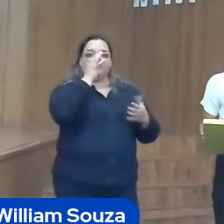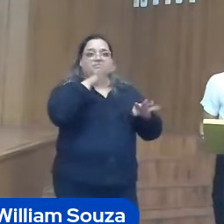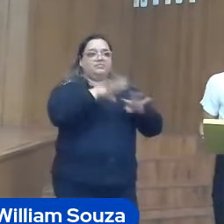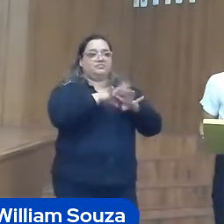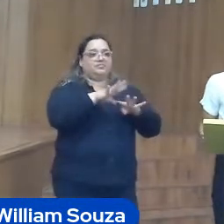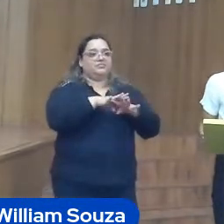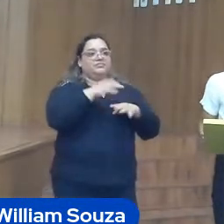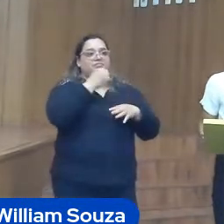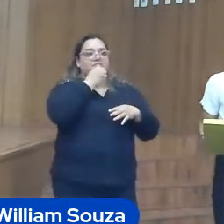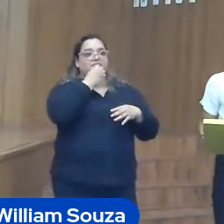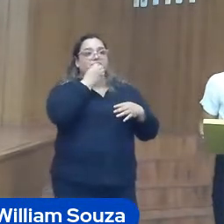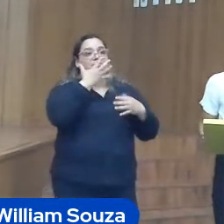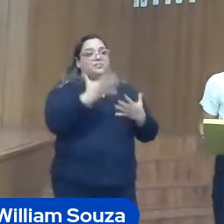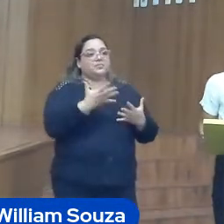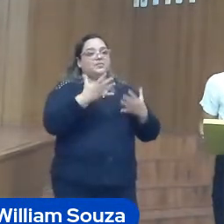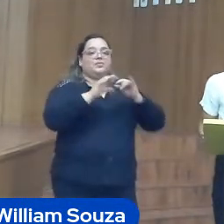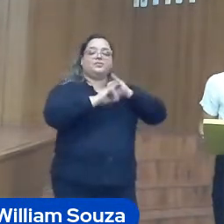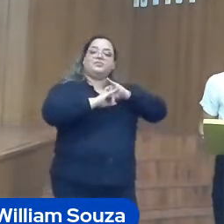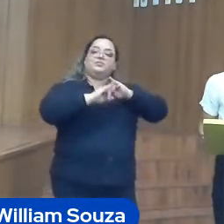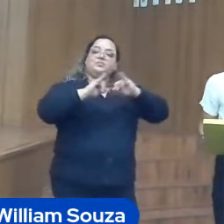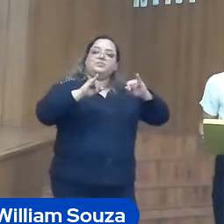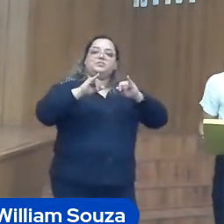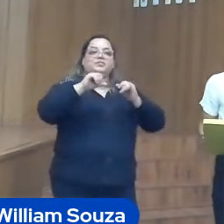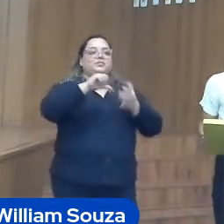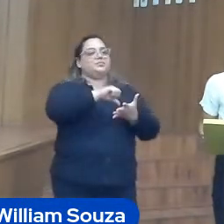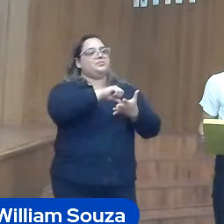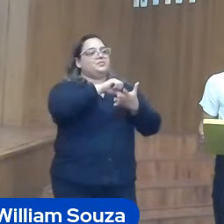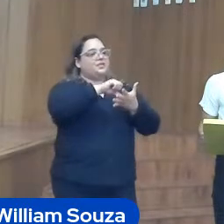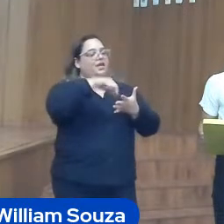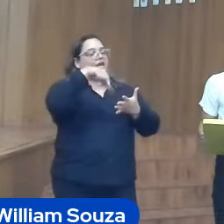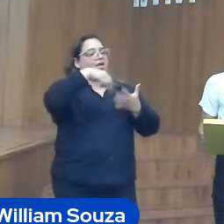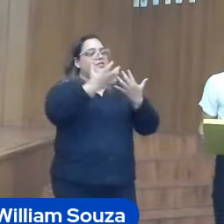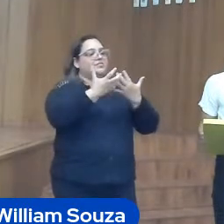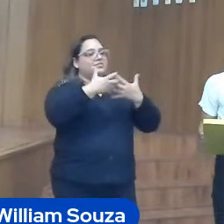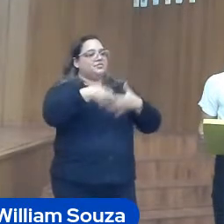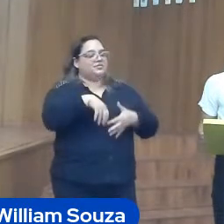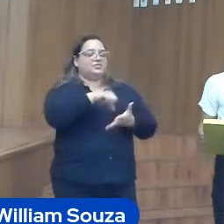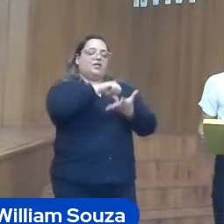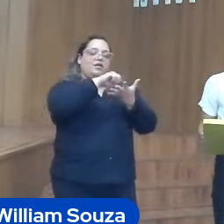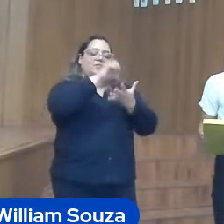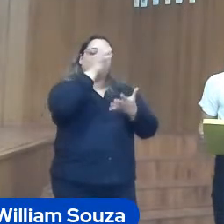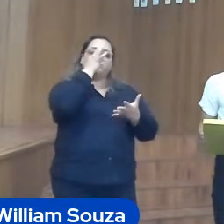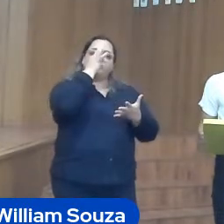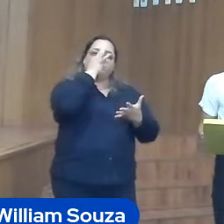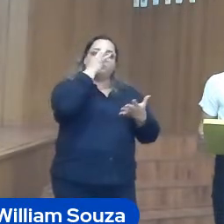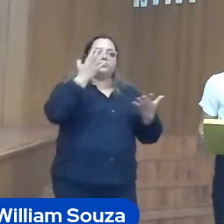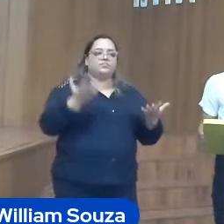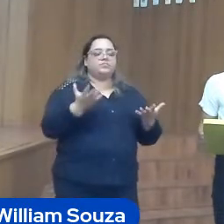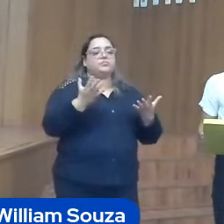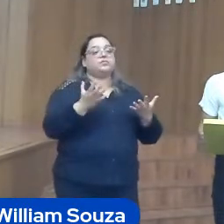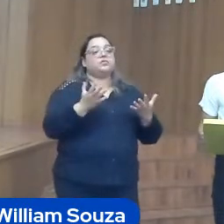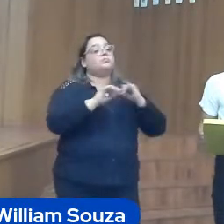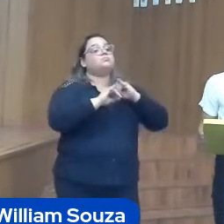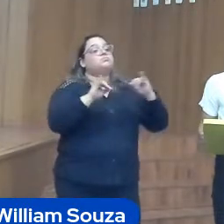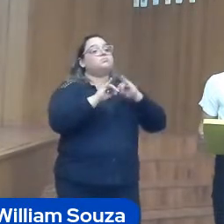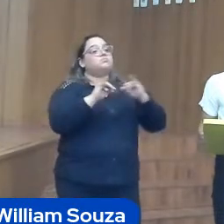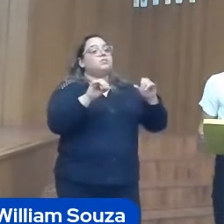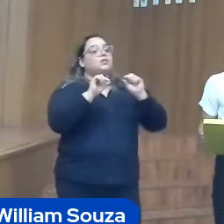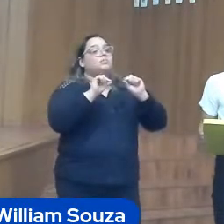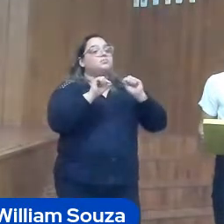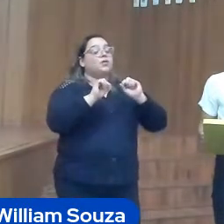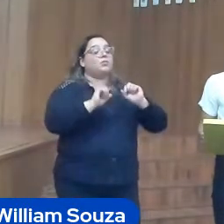boas notícias para o nosso Instituto Federal e para o nosso campus Cajazeiras. Eu sempre digo que nós temos uma força, e neste